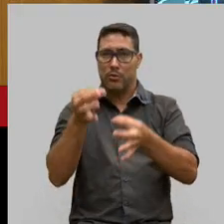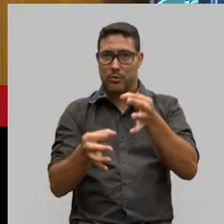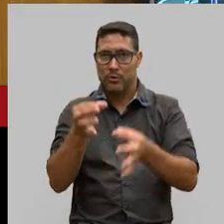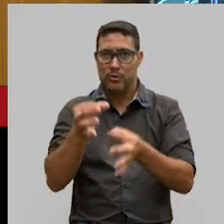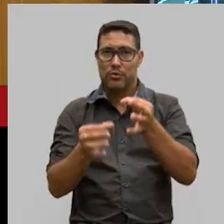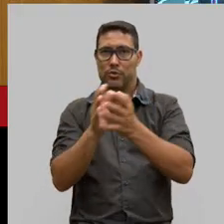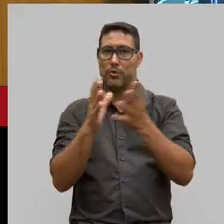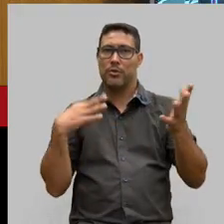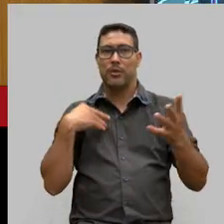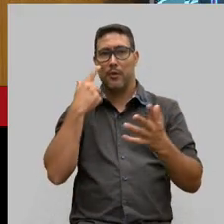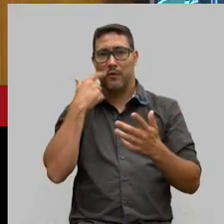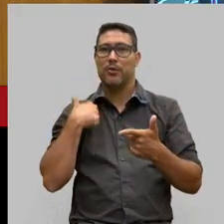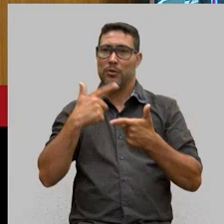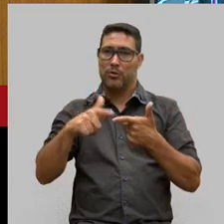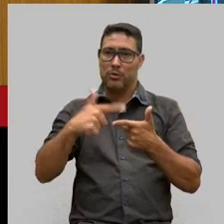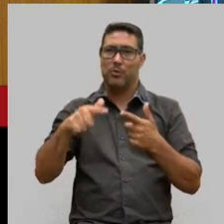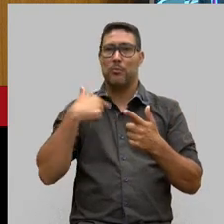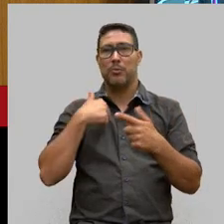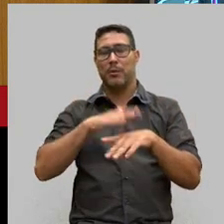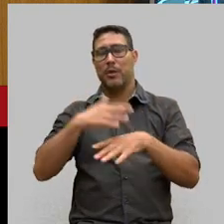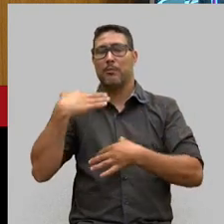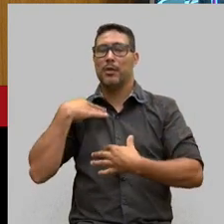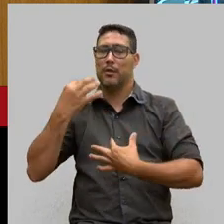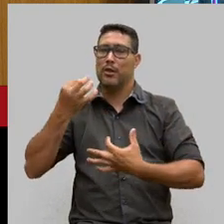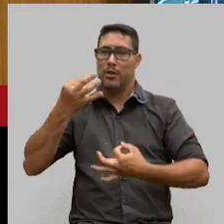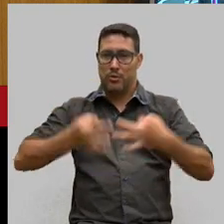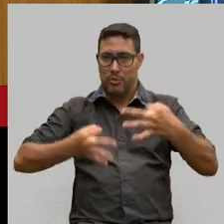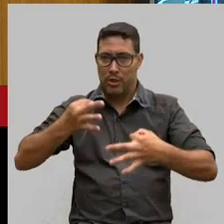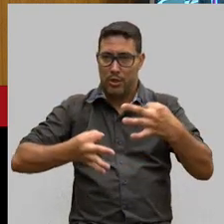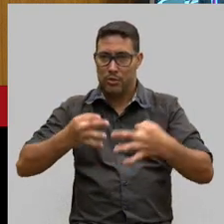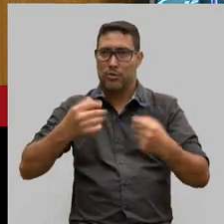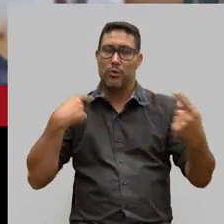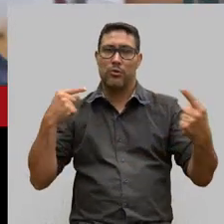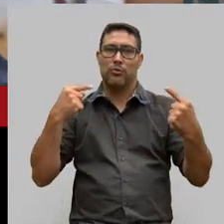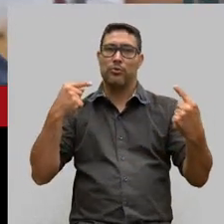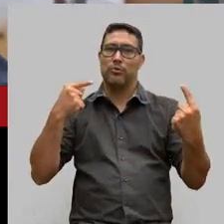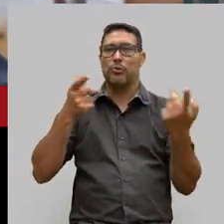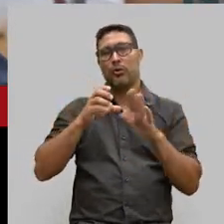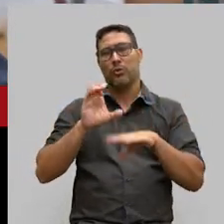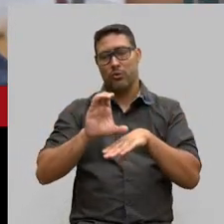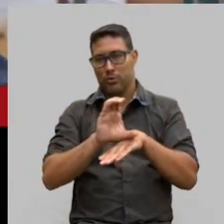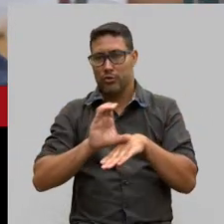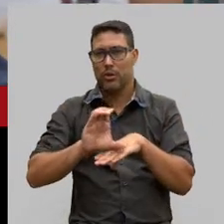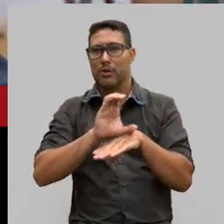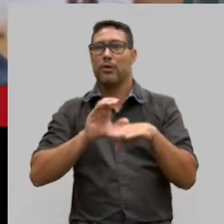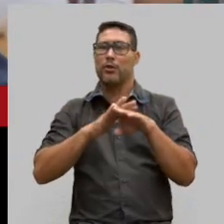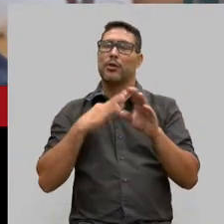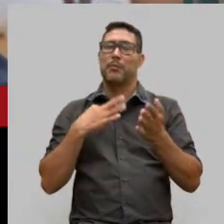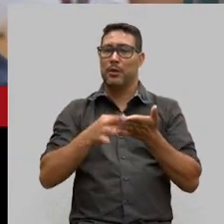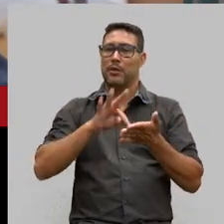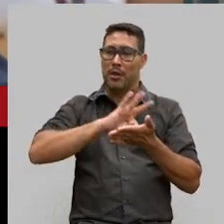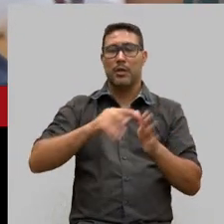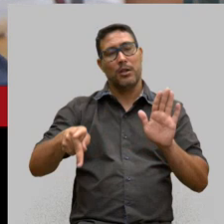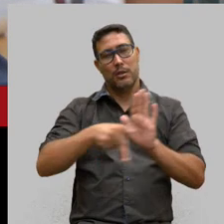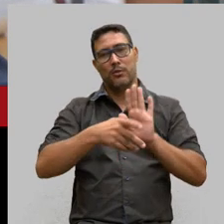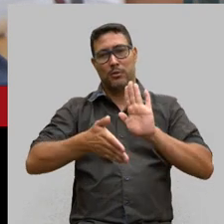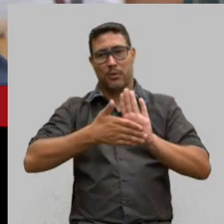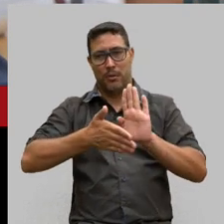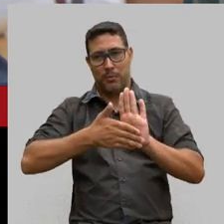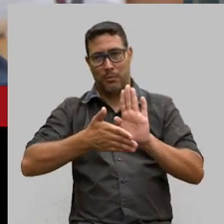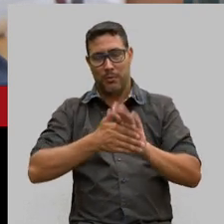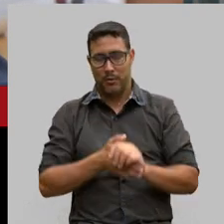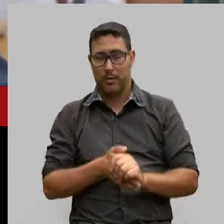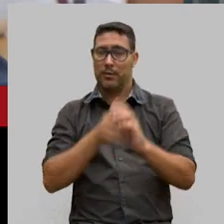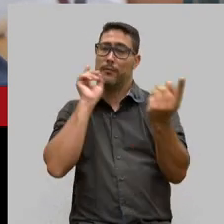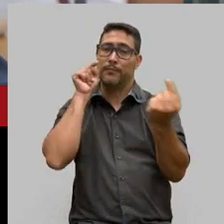problemas jurídico constitucionais e de técnica Legislativa da proposta de modo específico